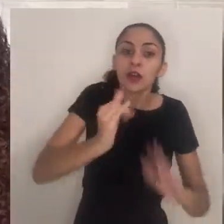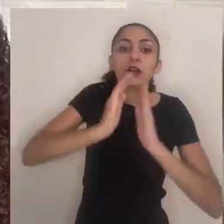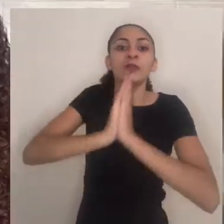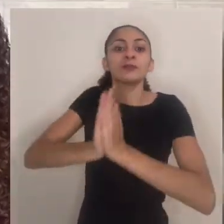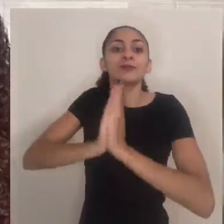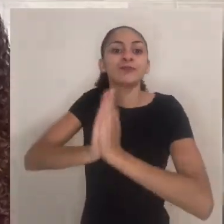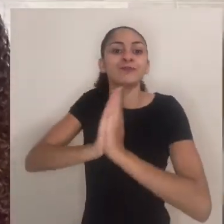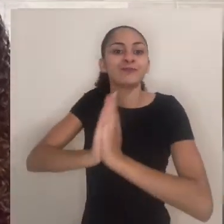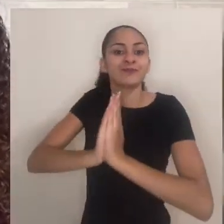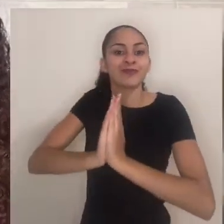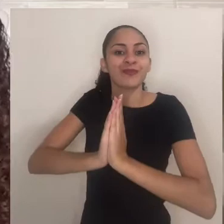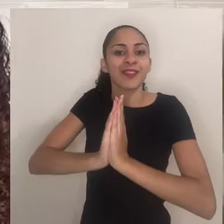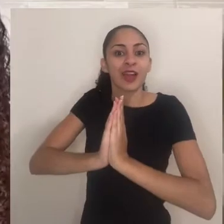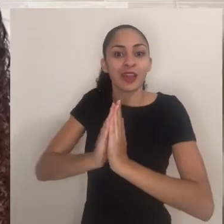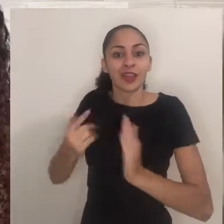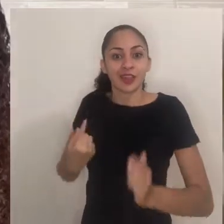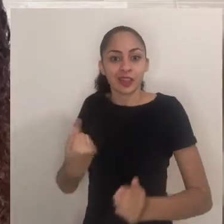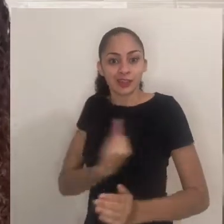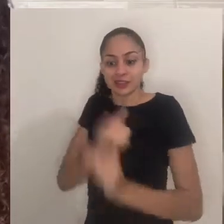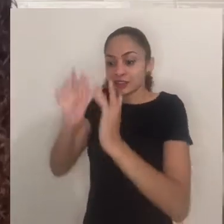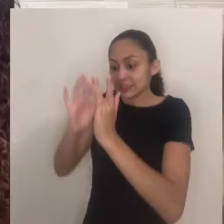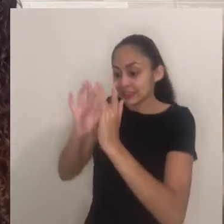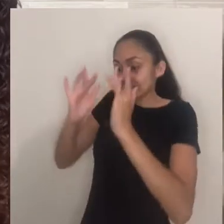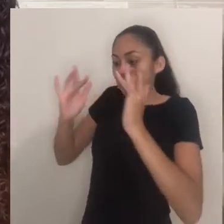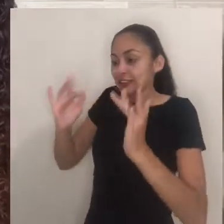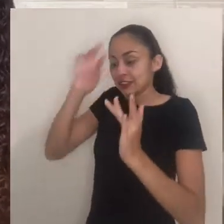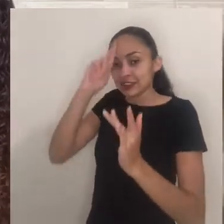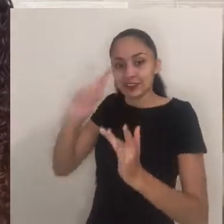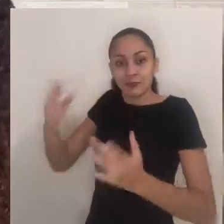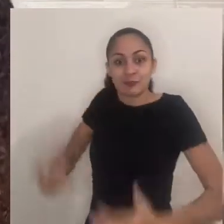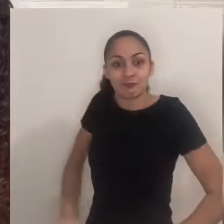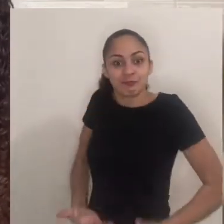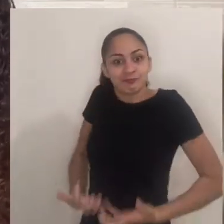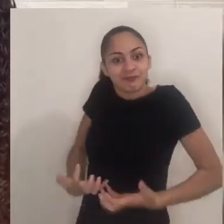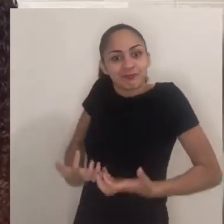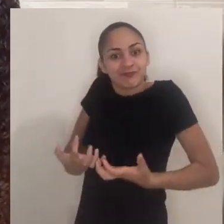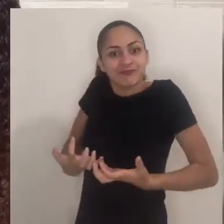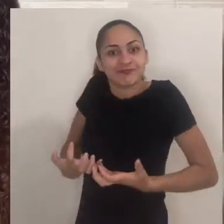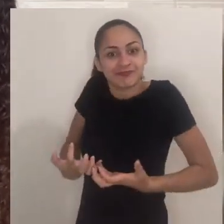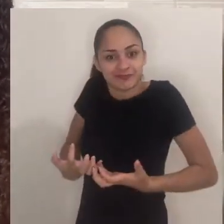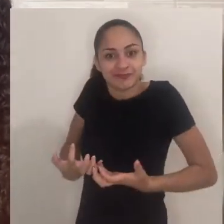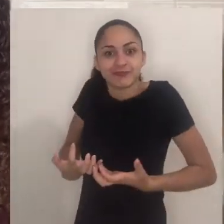qual nós temos de manter o relacionamento com Ele.